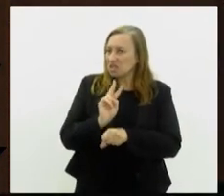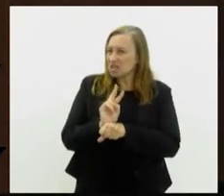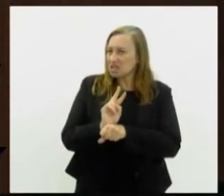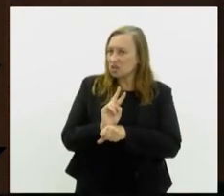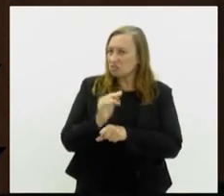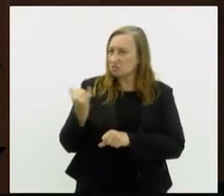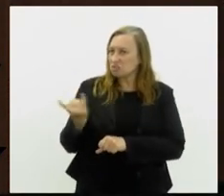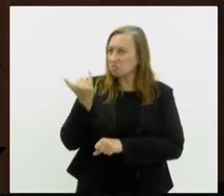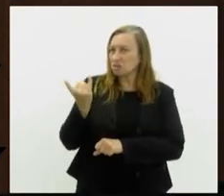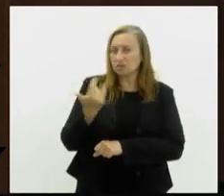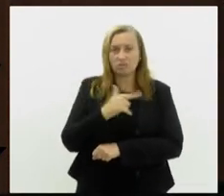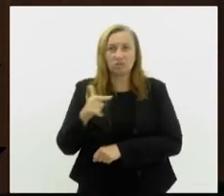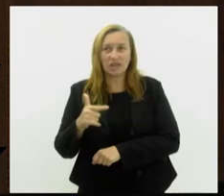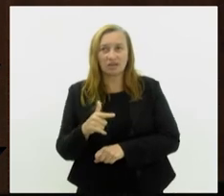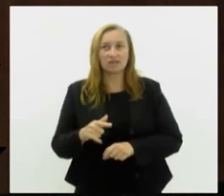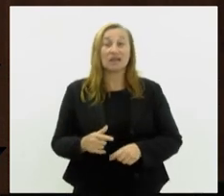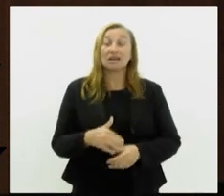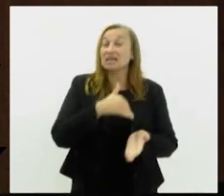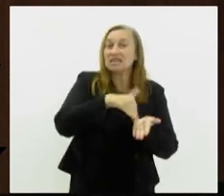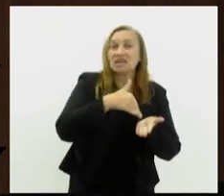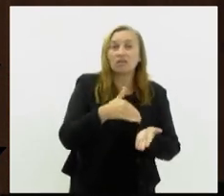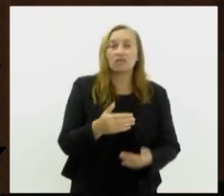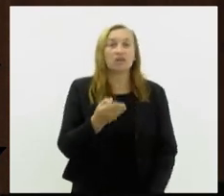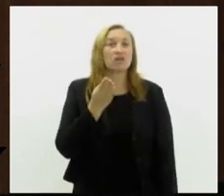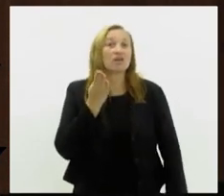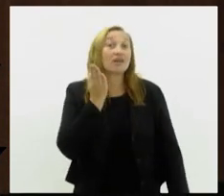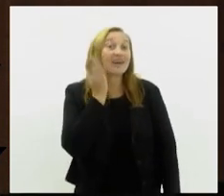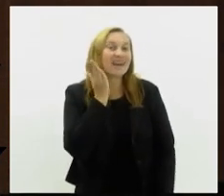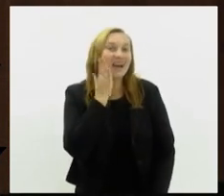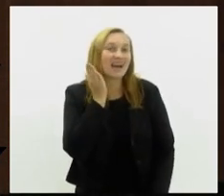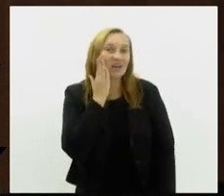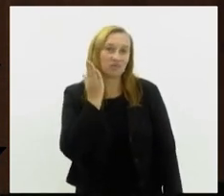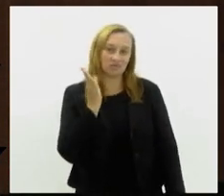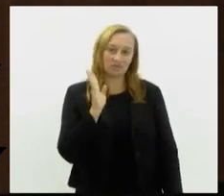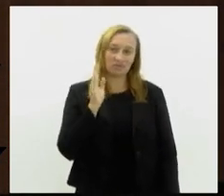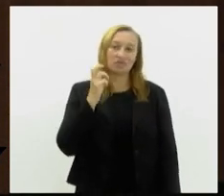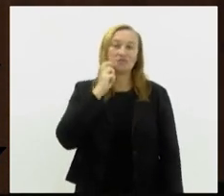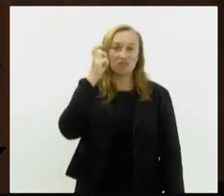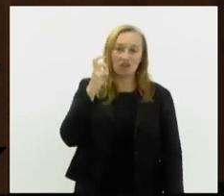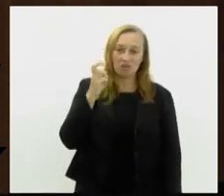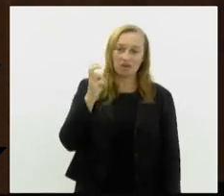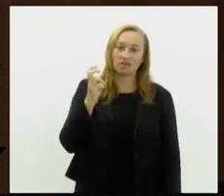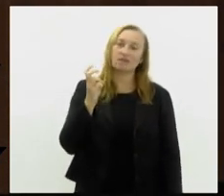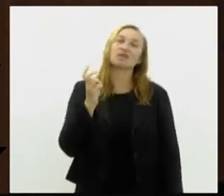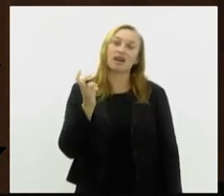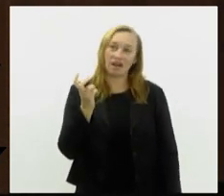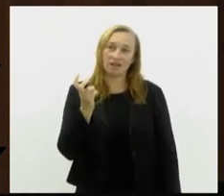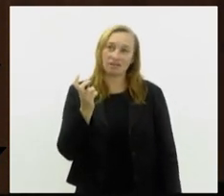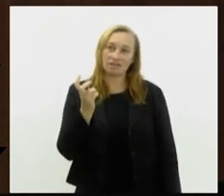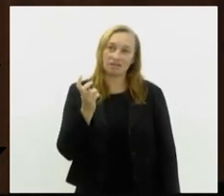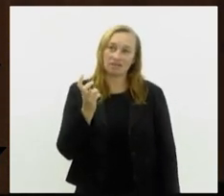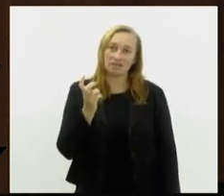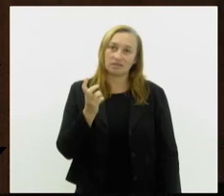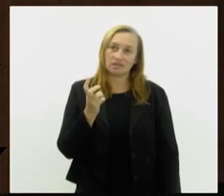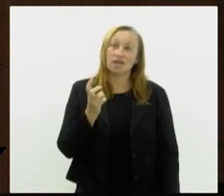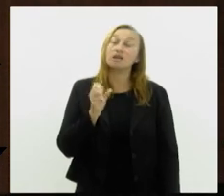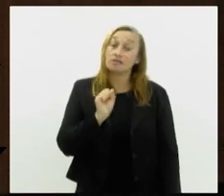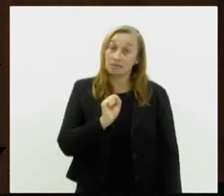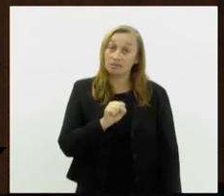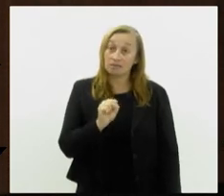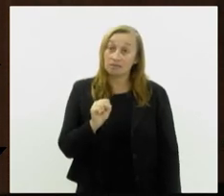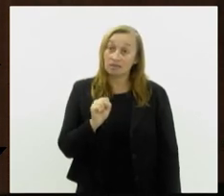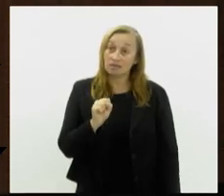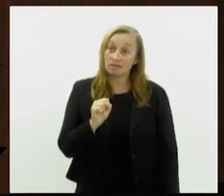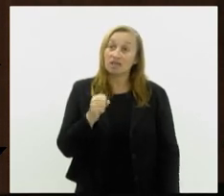caírem. Secretária, tome vergonha na sua cara, porque além de perseguição, a senhora anda ameaçando seus servidores. Sim,